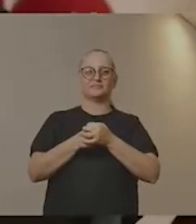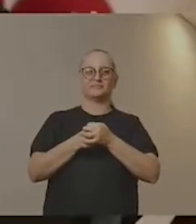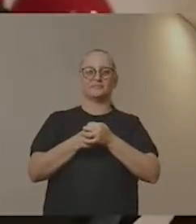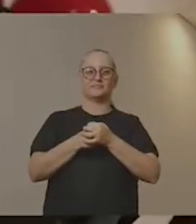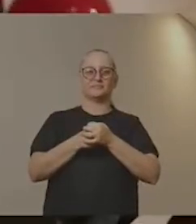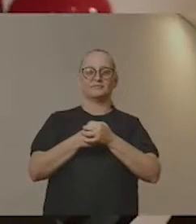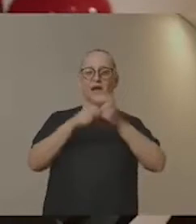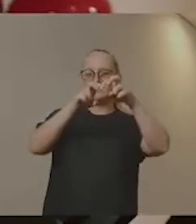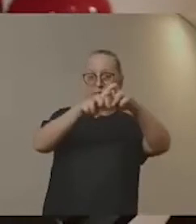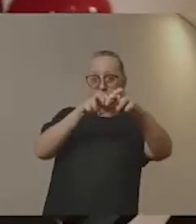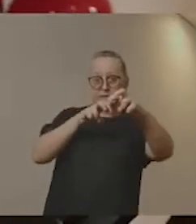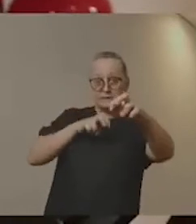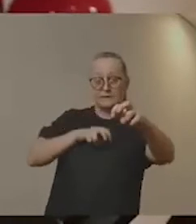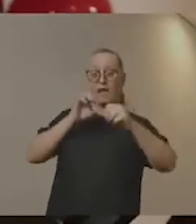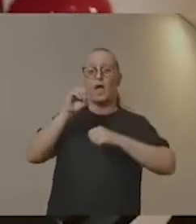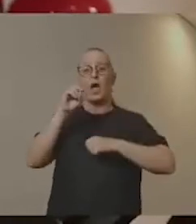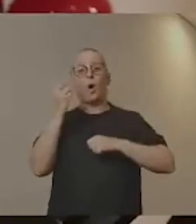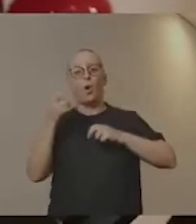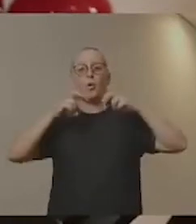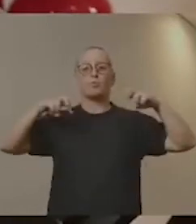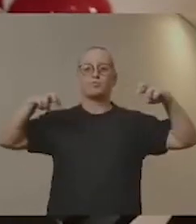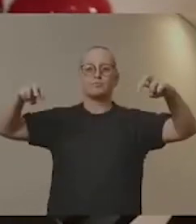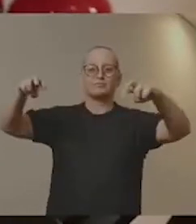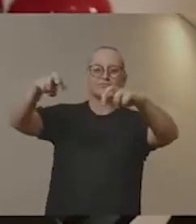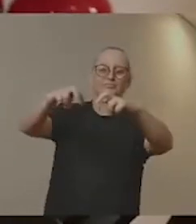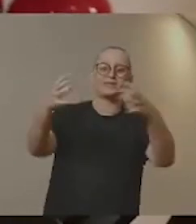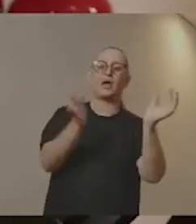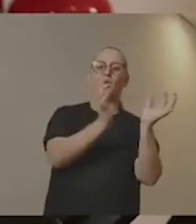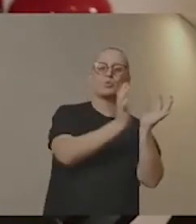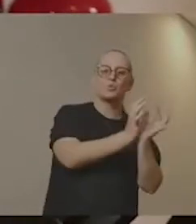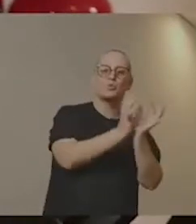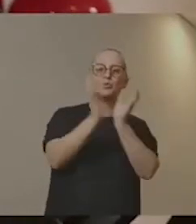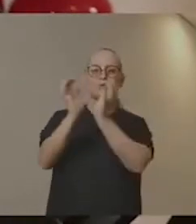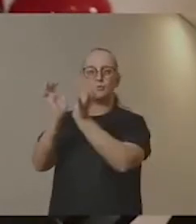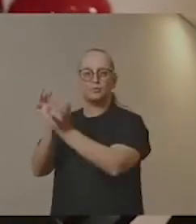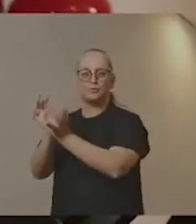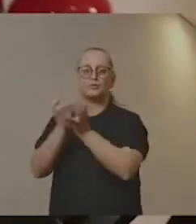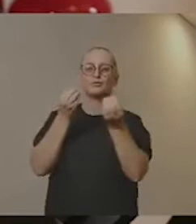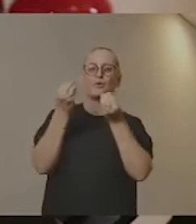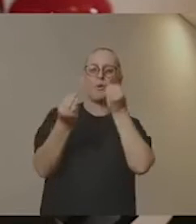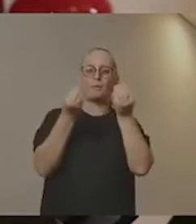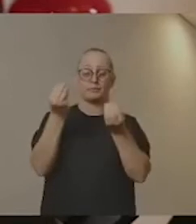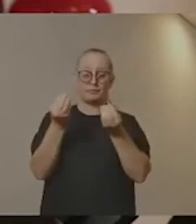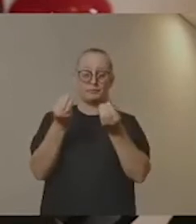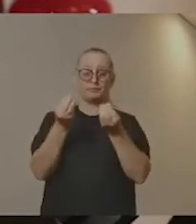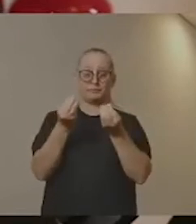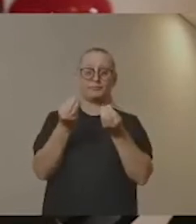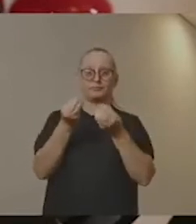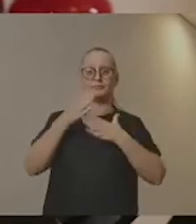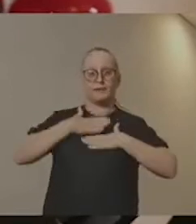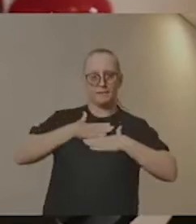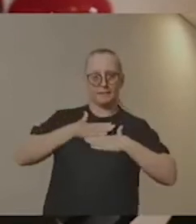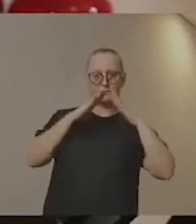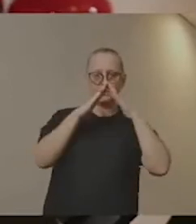que foi? Bem, na minha escola, às vezes é uma carteira atrás da outra, mas às vezes tem umas